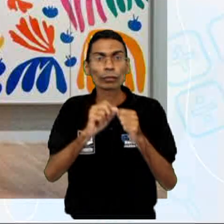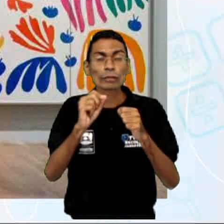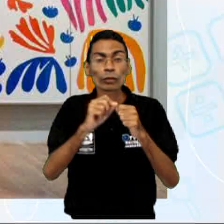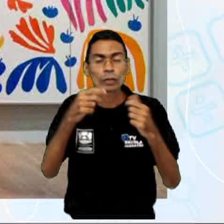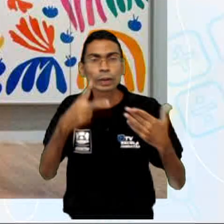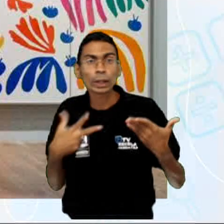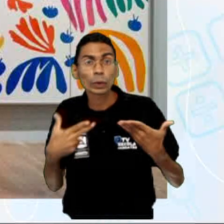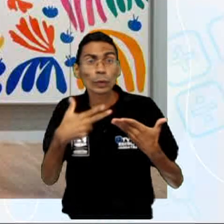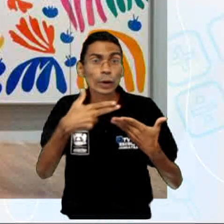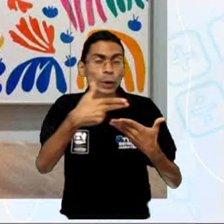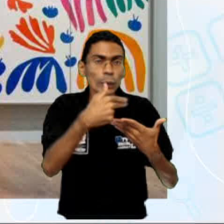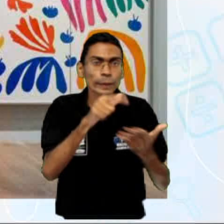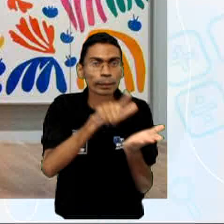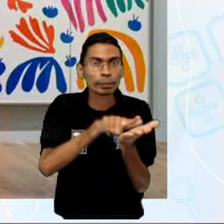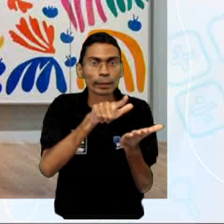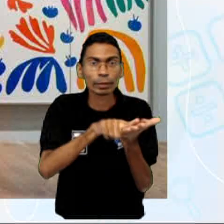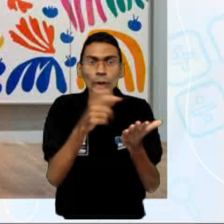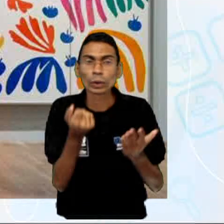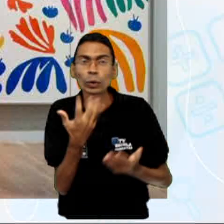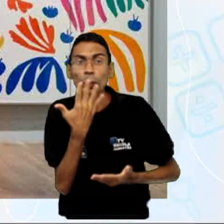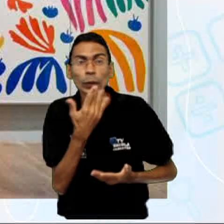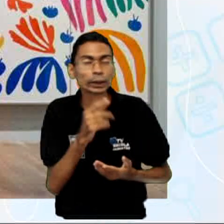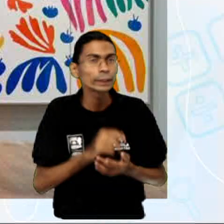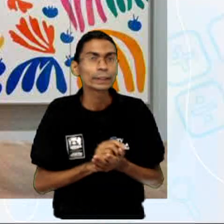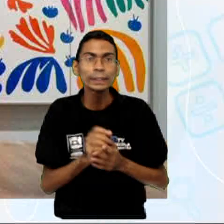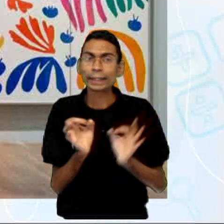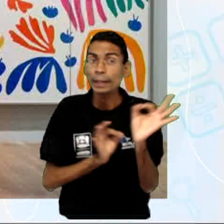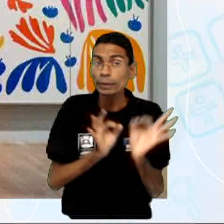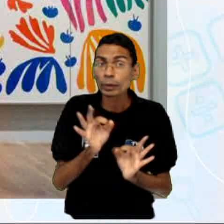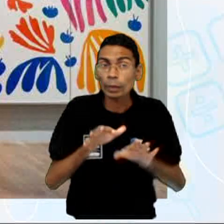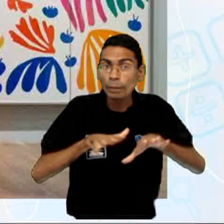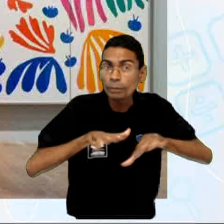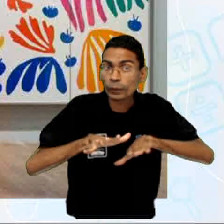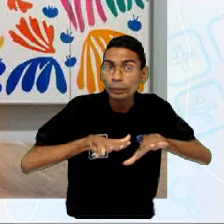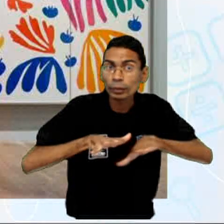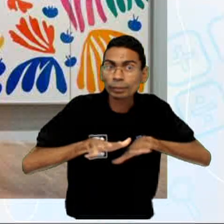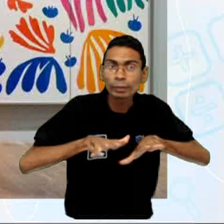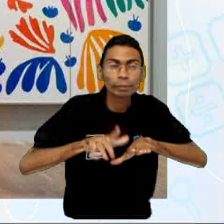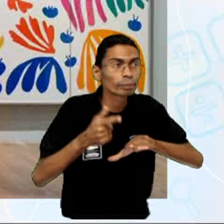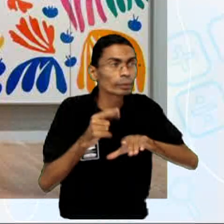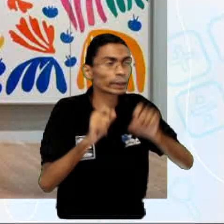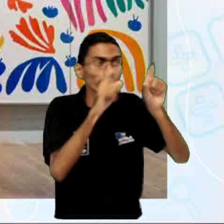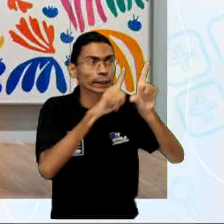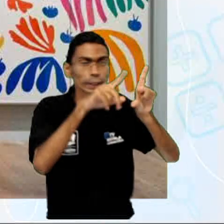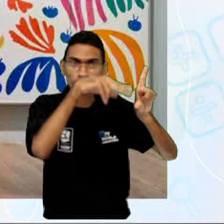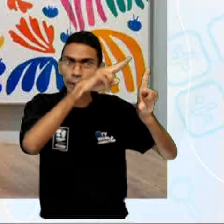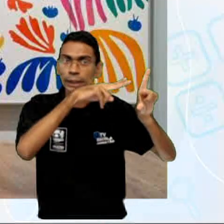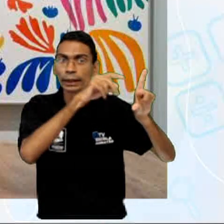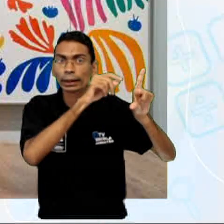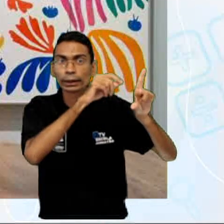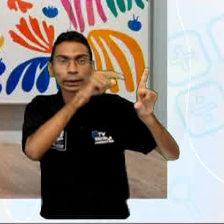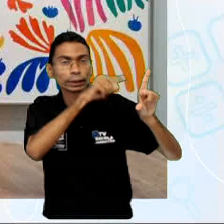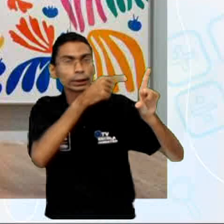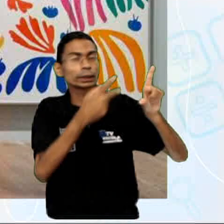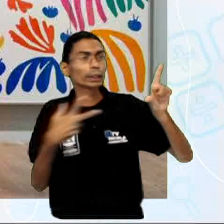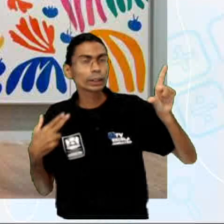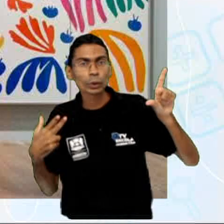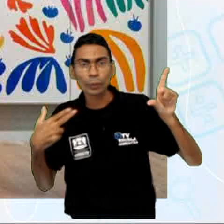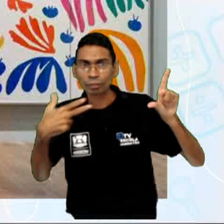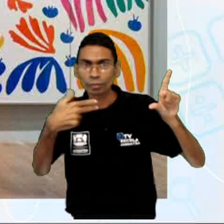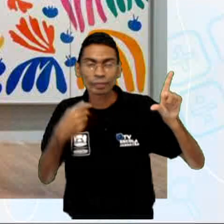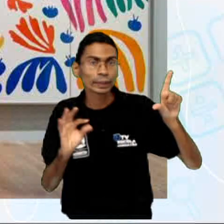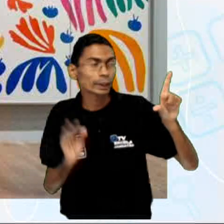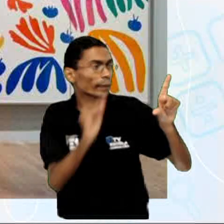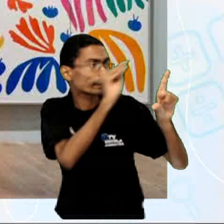papéis coloridos. E ele dava esse movimento na tela. Então, ele recortava as formas e depois ia